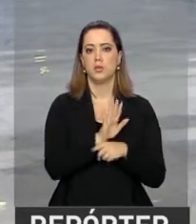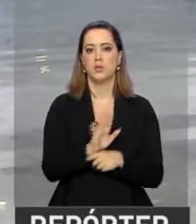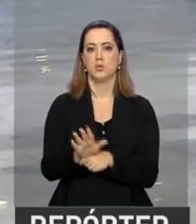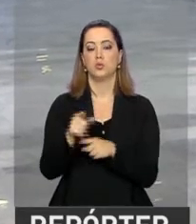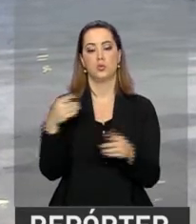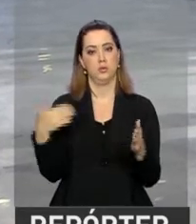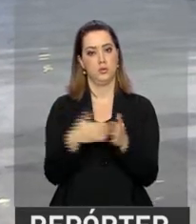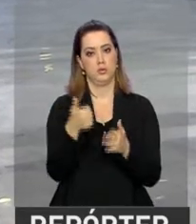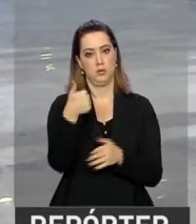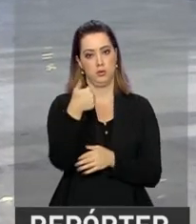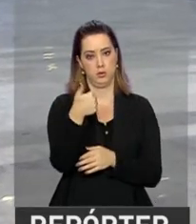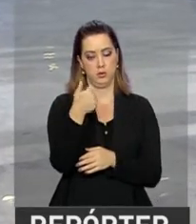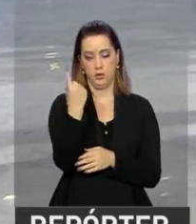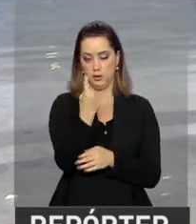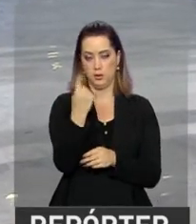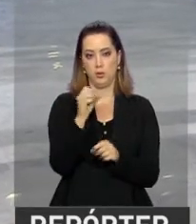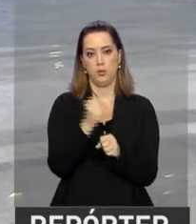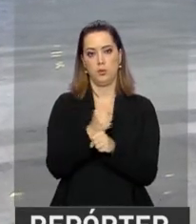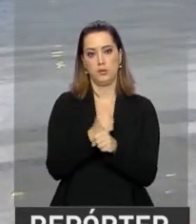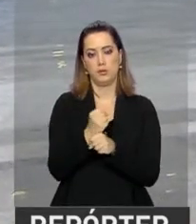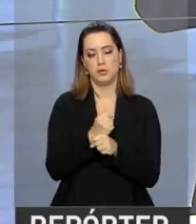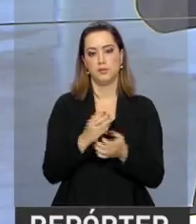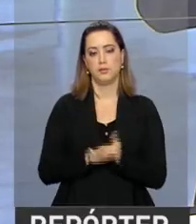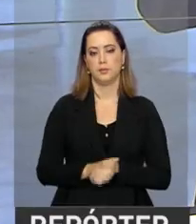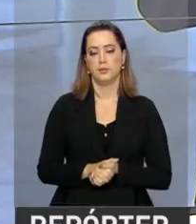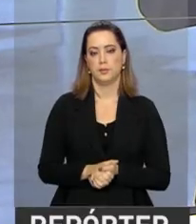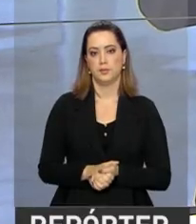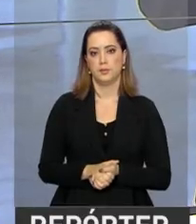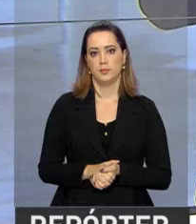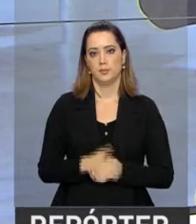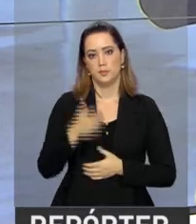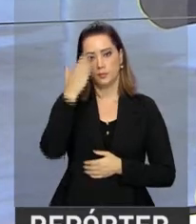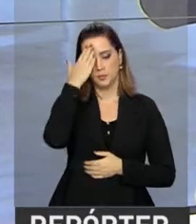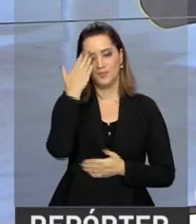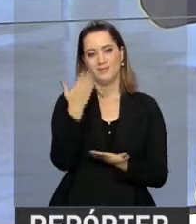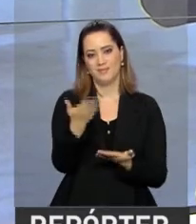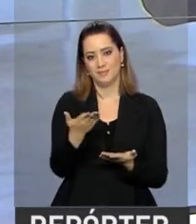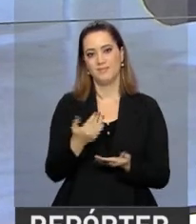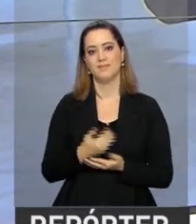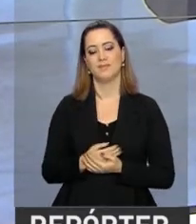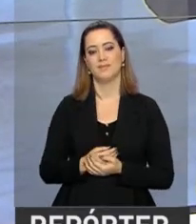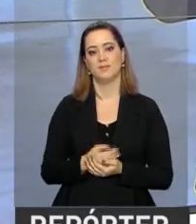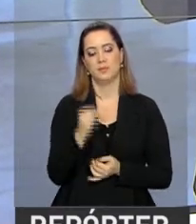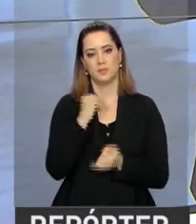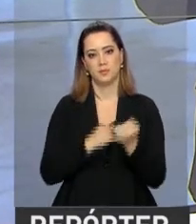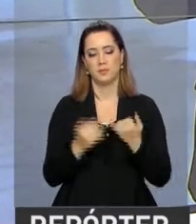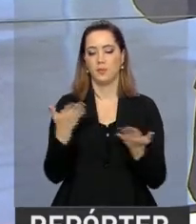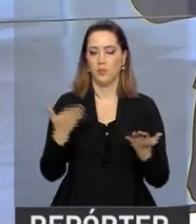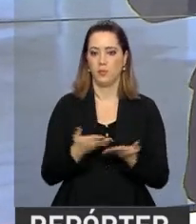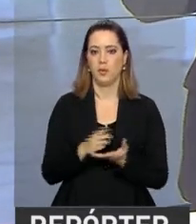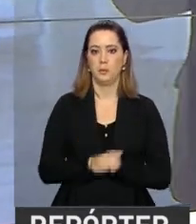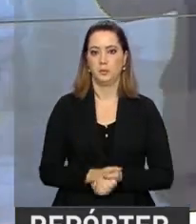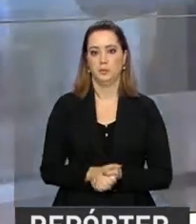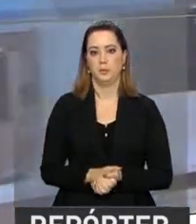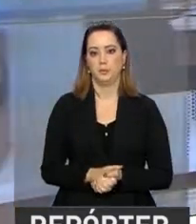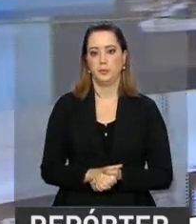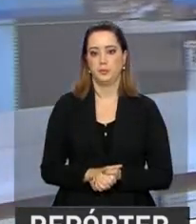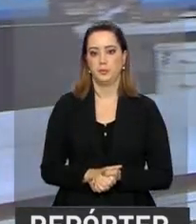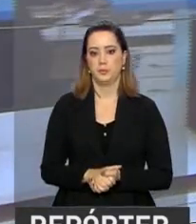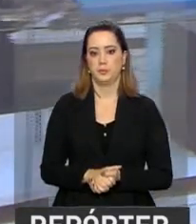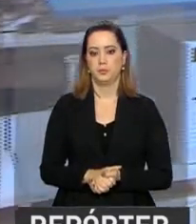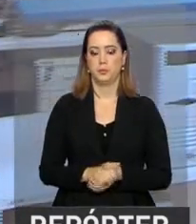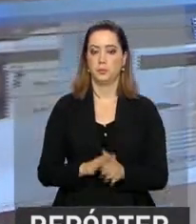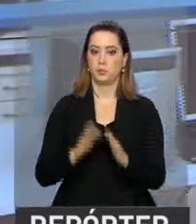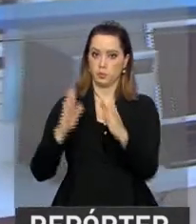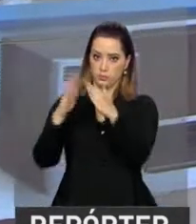de 1 ano. Zé Luiz, voltamos com você. Obrigado, viu, João Pedro, pela sua participação aqui no Repórter NBR. Os